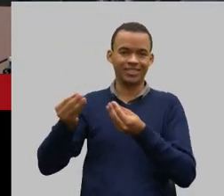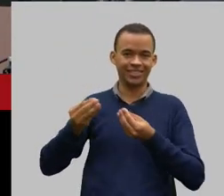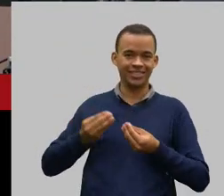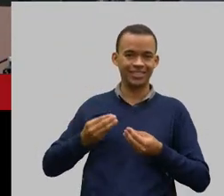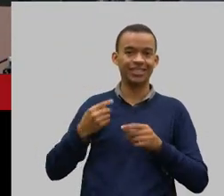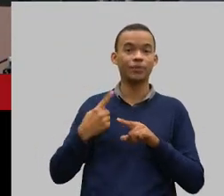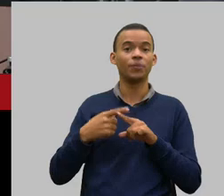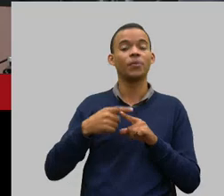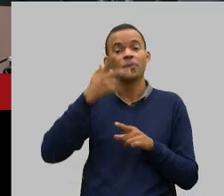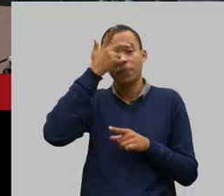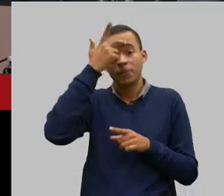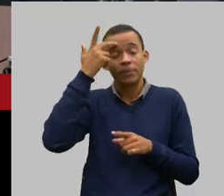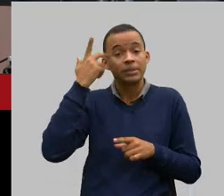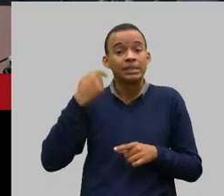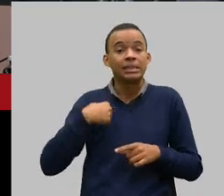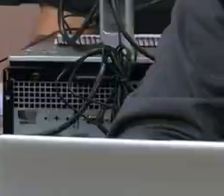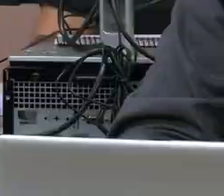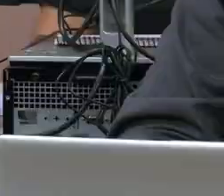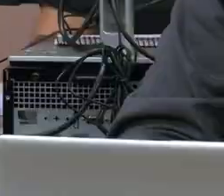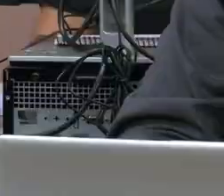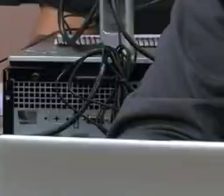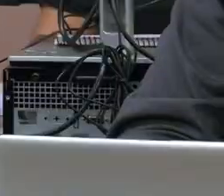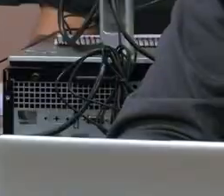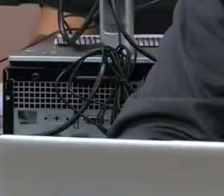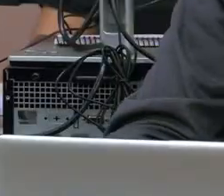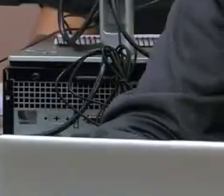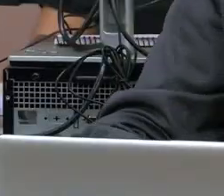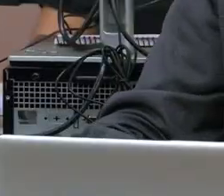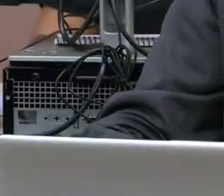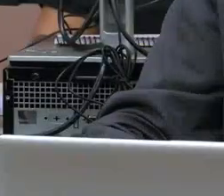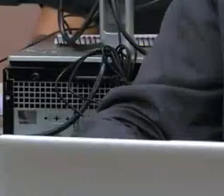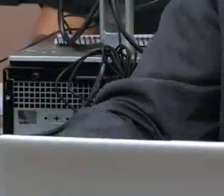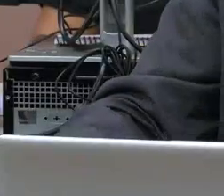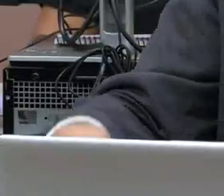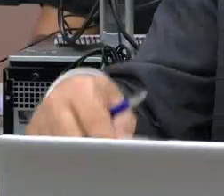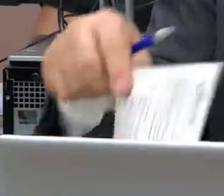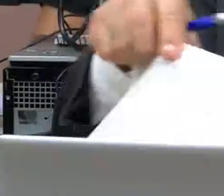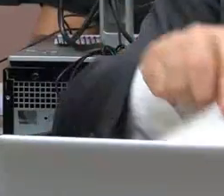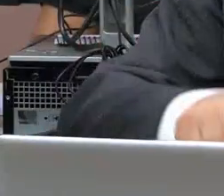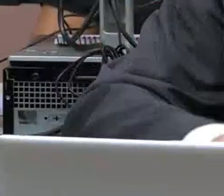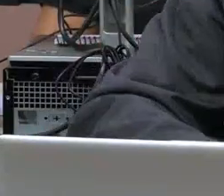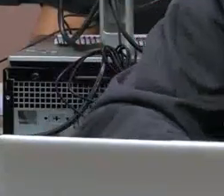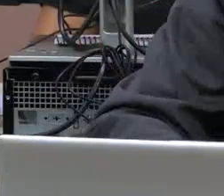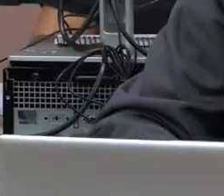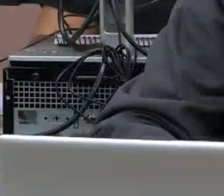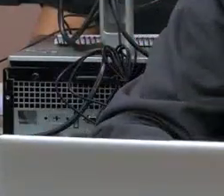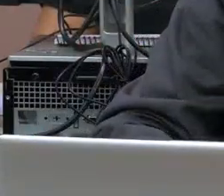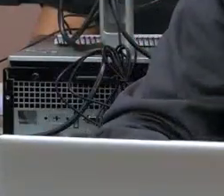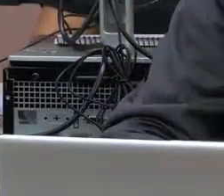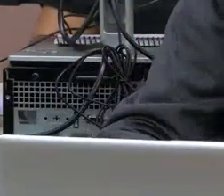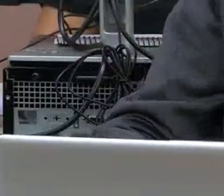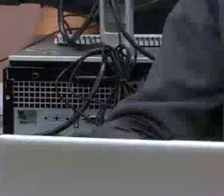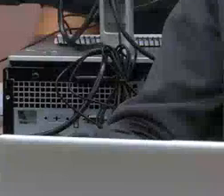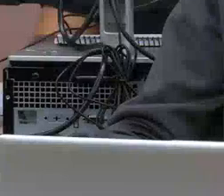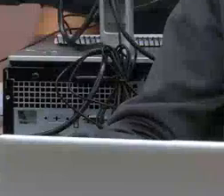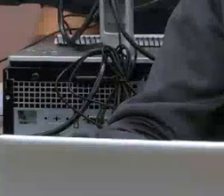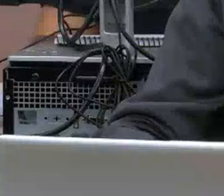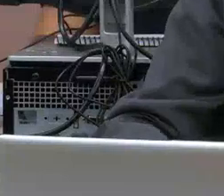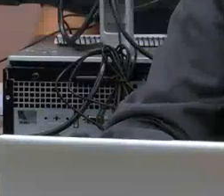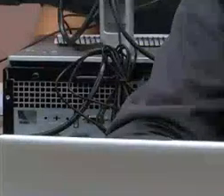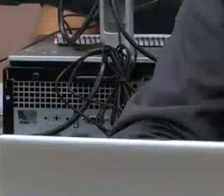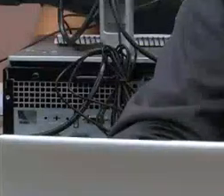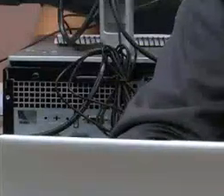pessoa não estava preparada para receber o título Primeiro ela tinha que ser emancipada enquanto ser humano eu vivi para